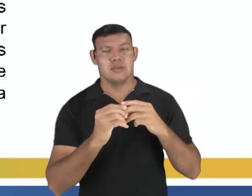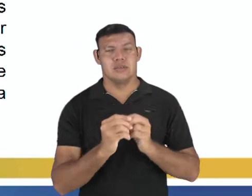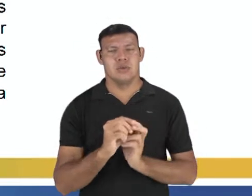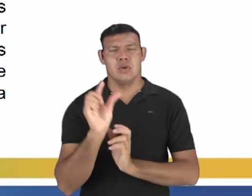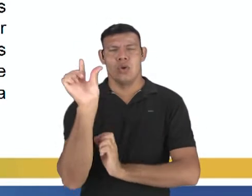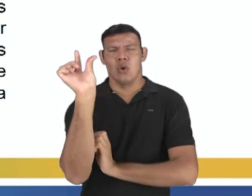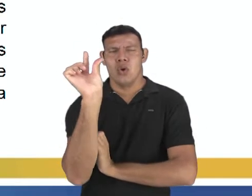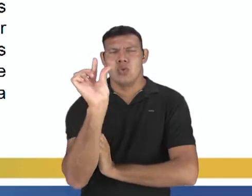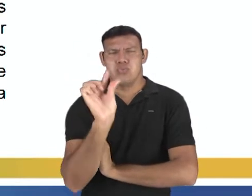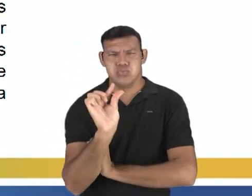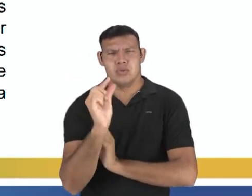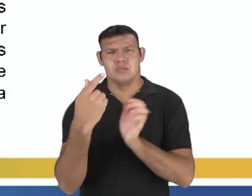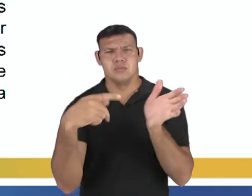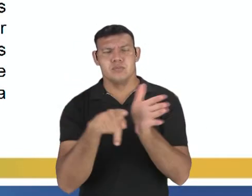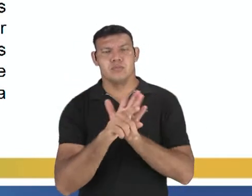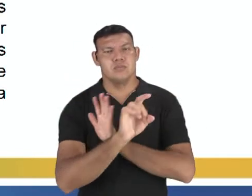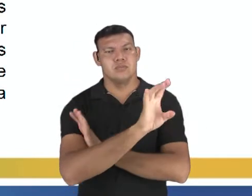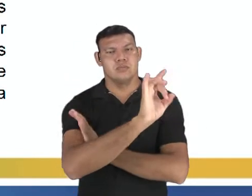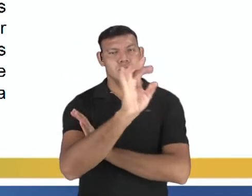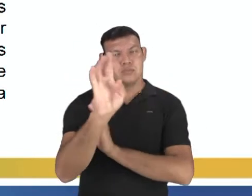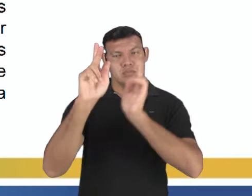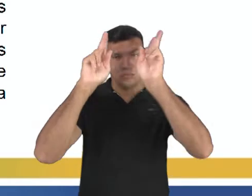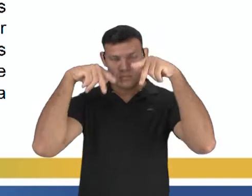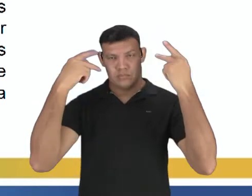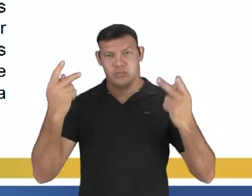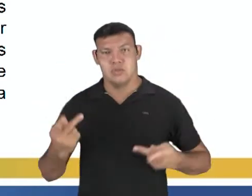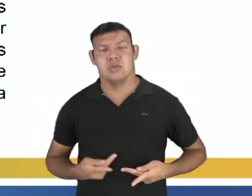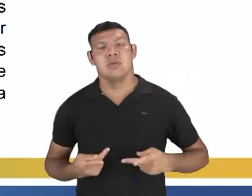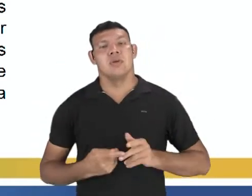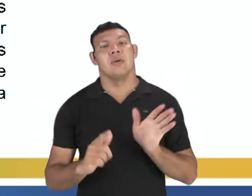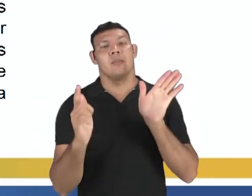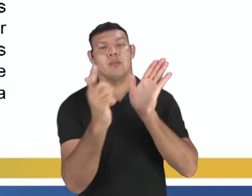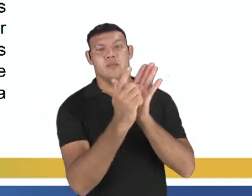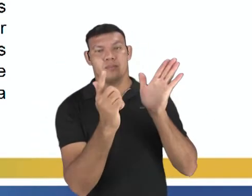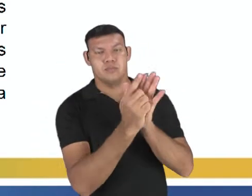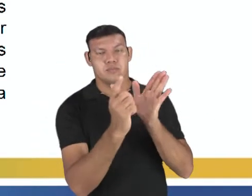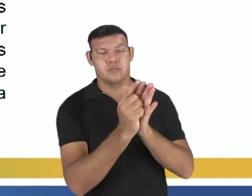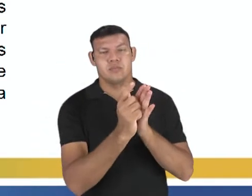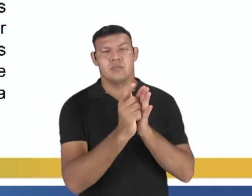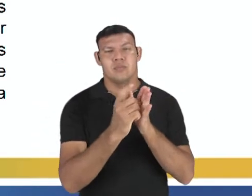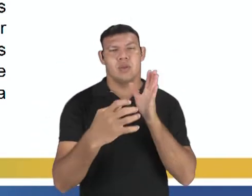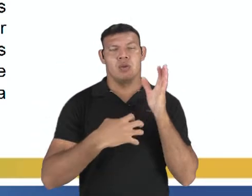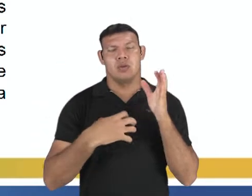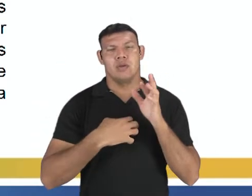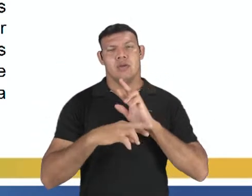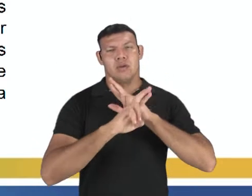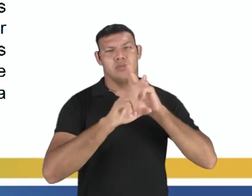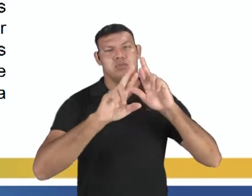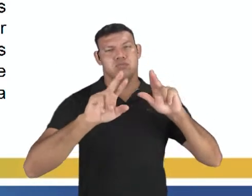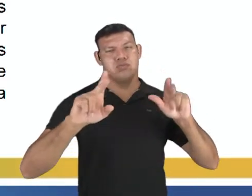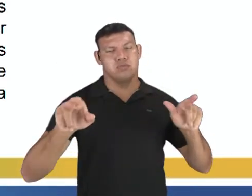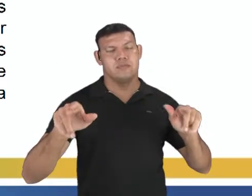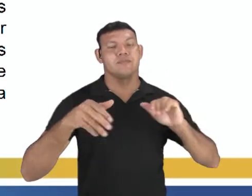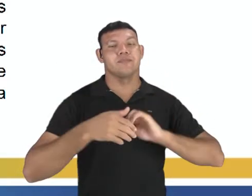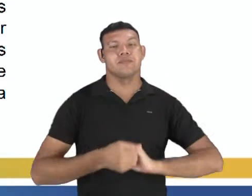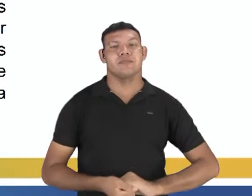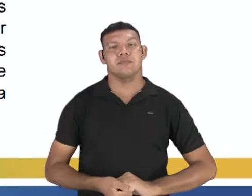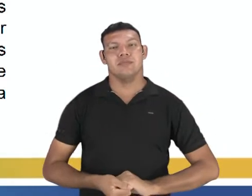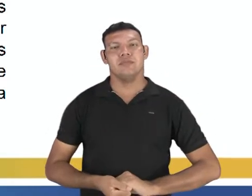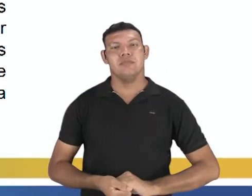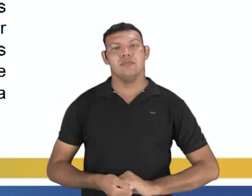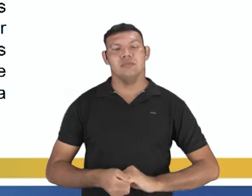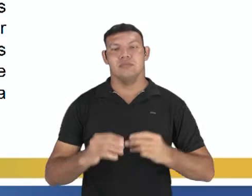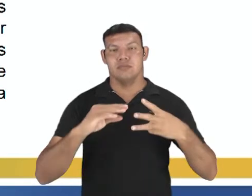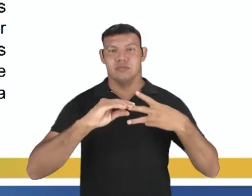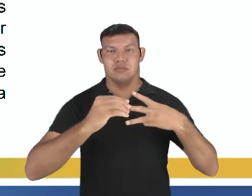unidade menor dos seres vivos. Elas têm formas e funções bem definidas e são diferentes, certo?